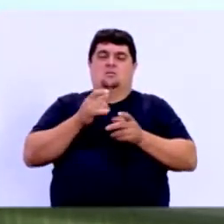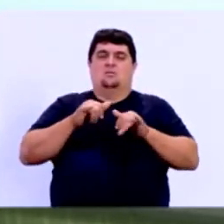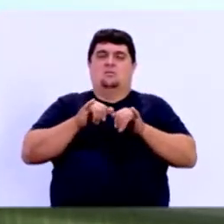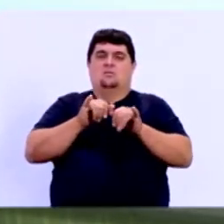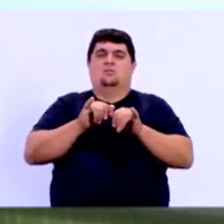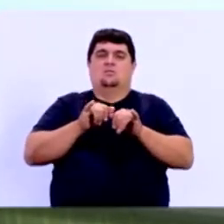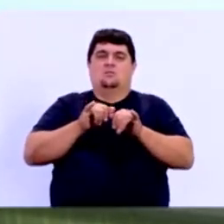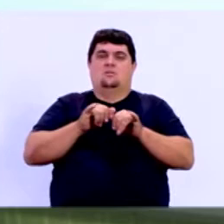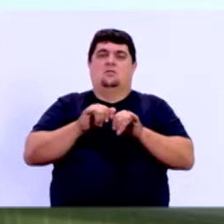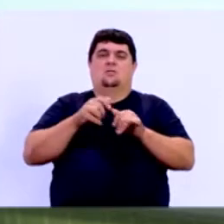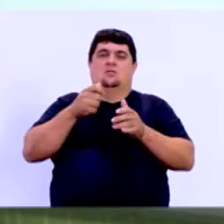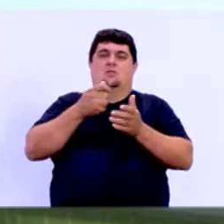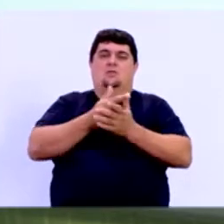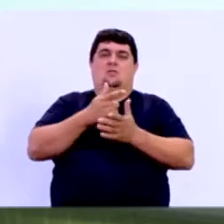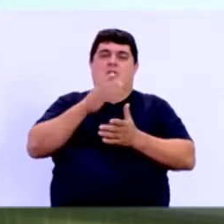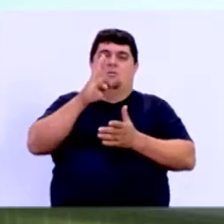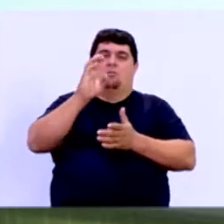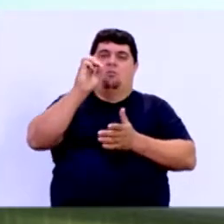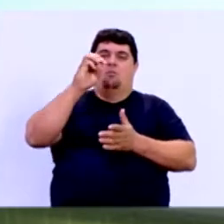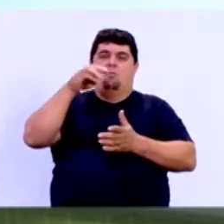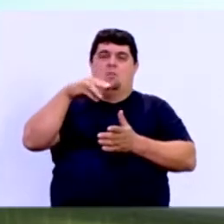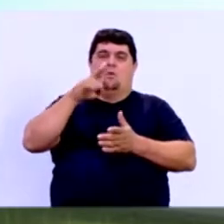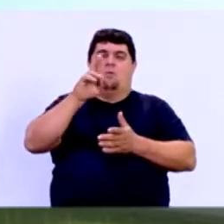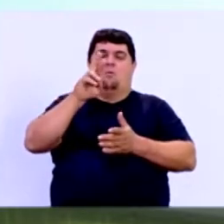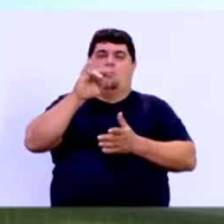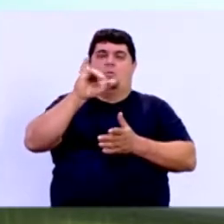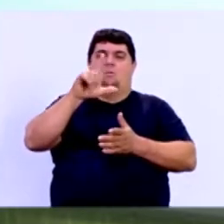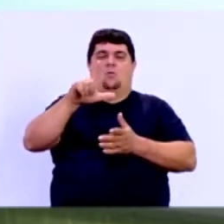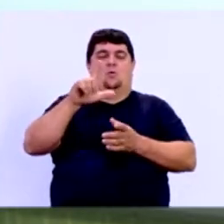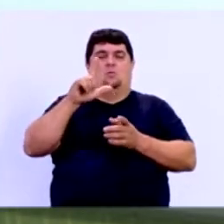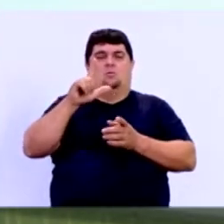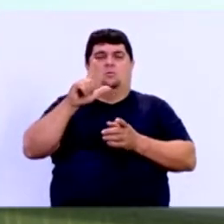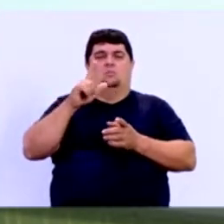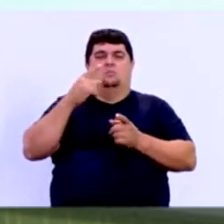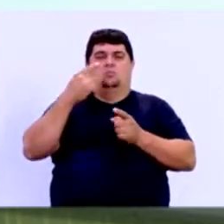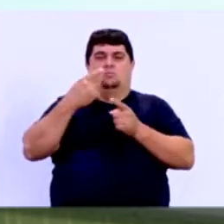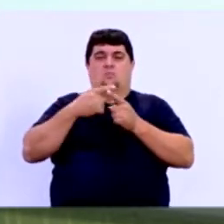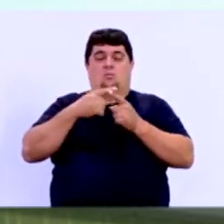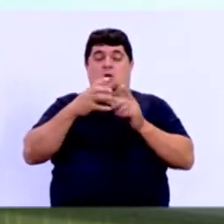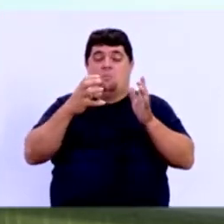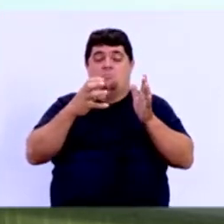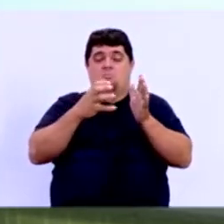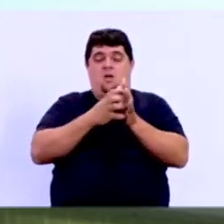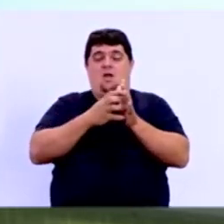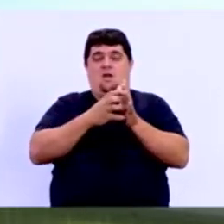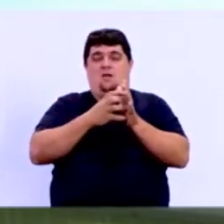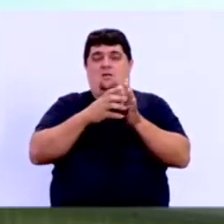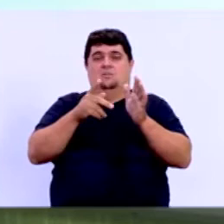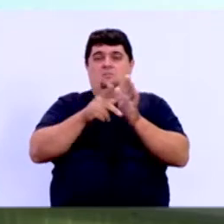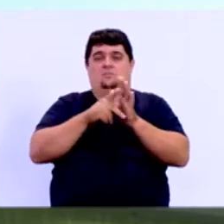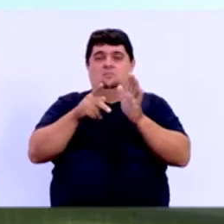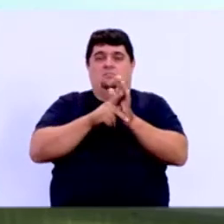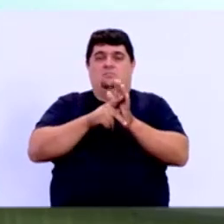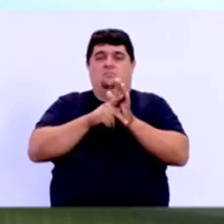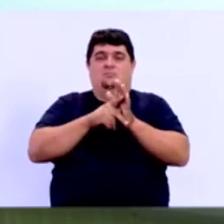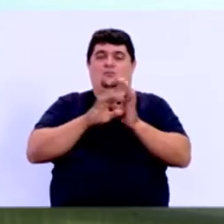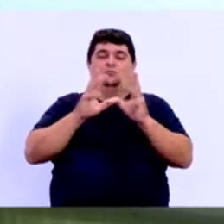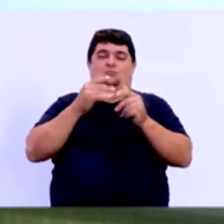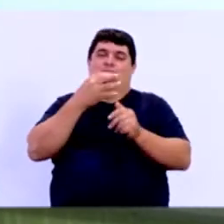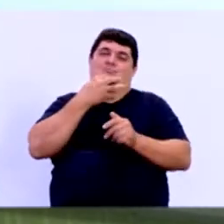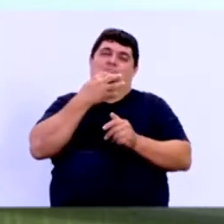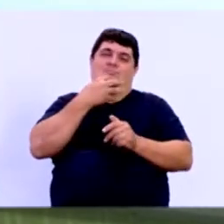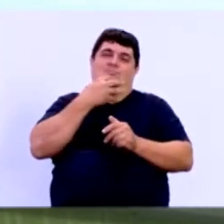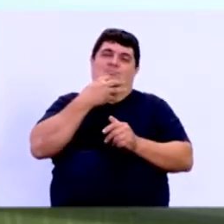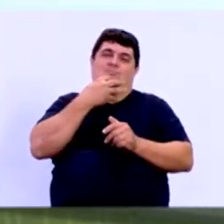você comprar o Bombril, né? Então, quer dizer, a marca do Bombril, ela ficou mais conhecida do que